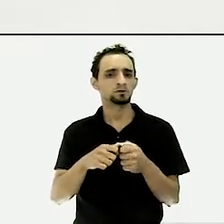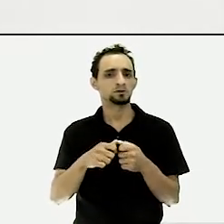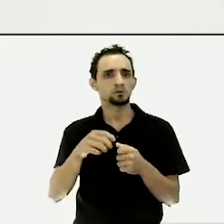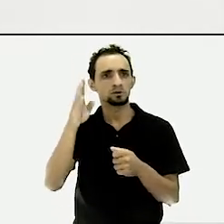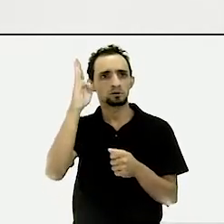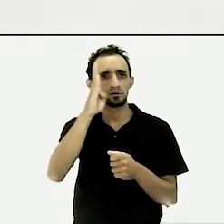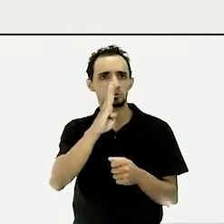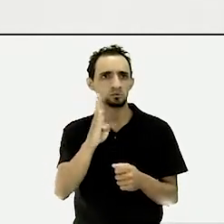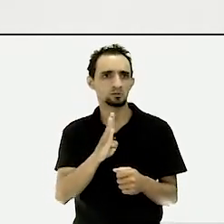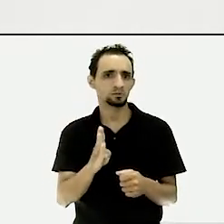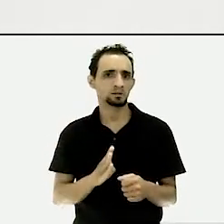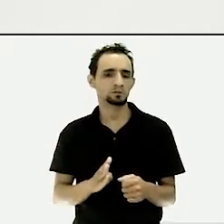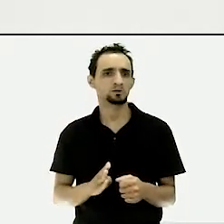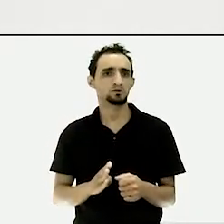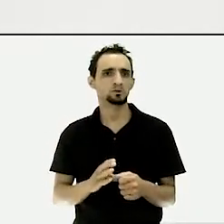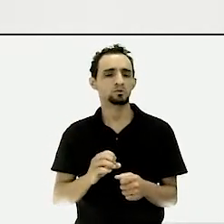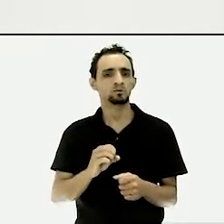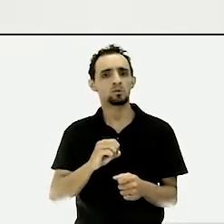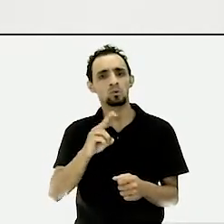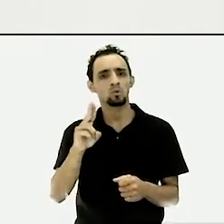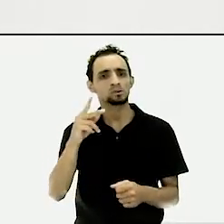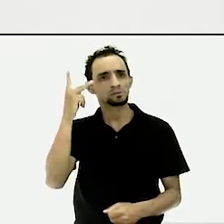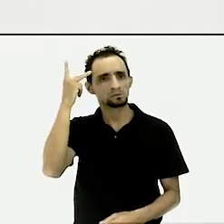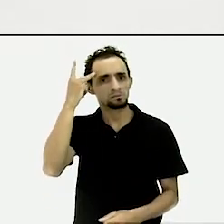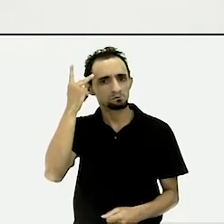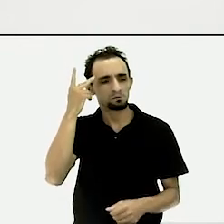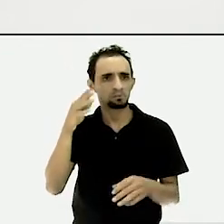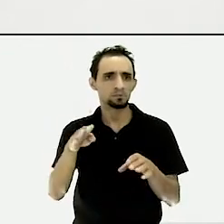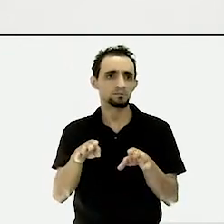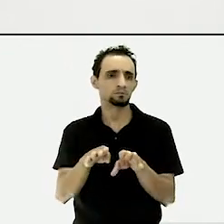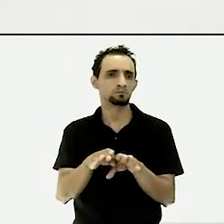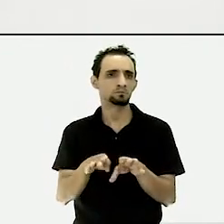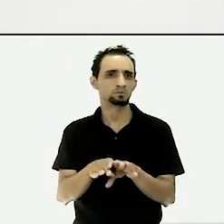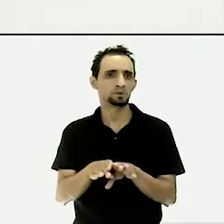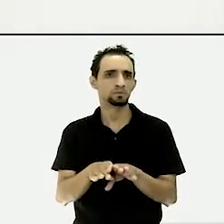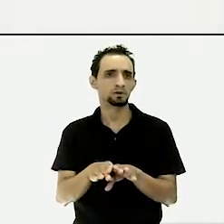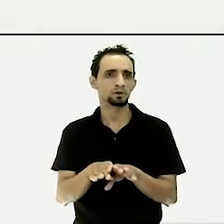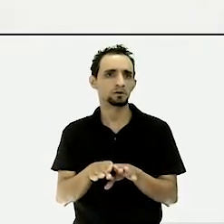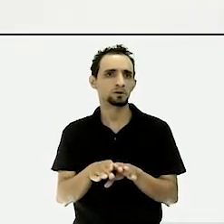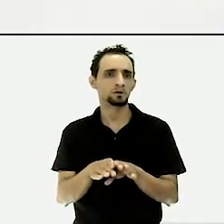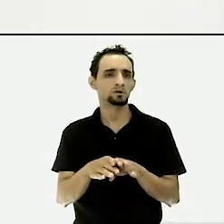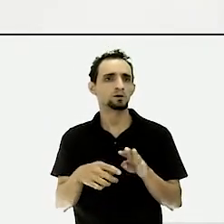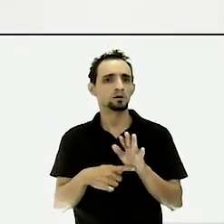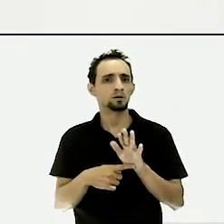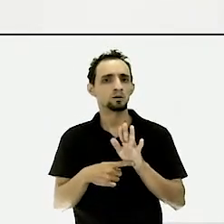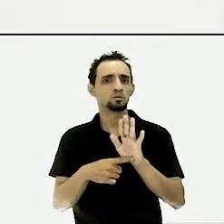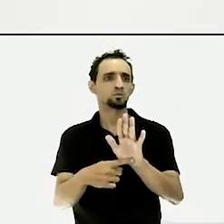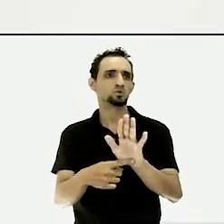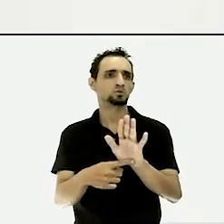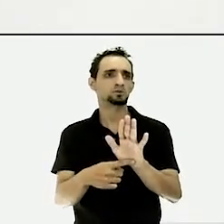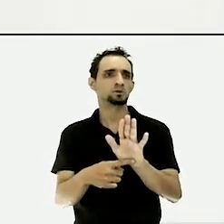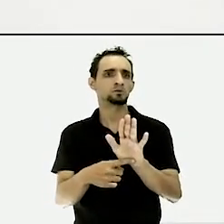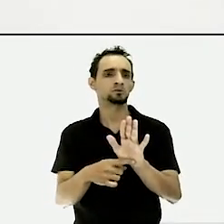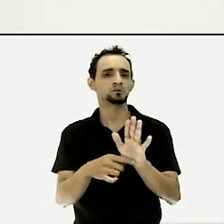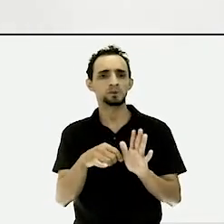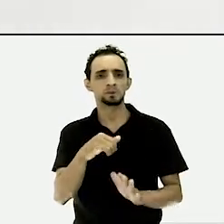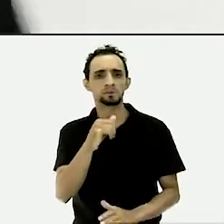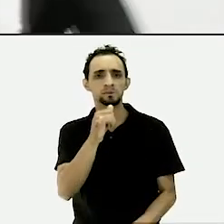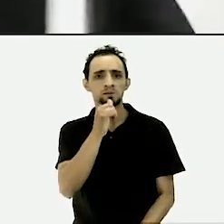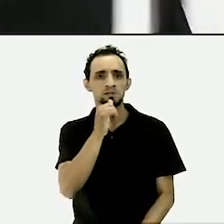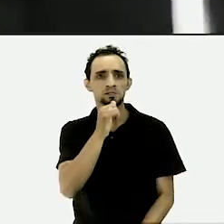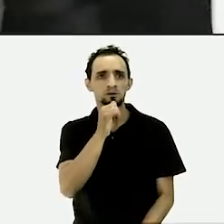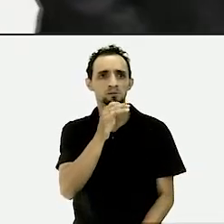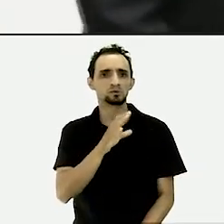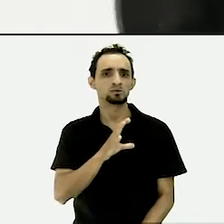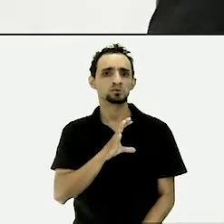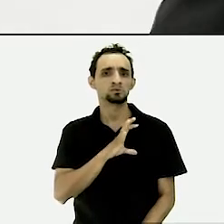E também do município, para que continue sendo assim. O vereador Juninho disse de um caso que em Domélia